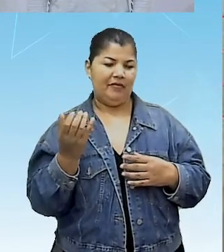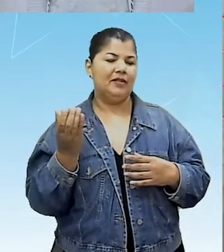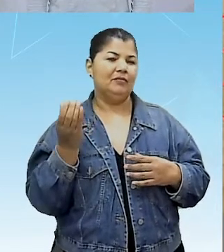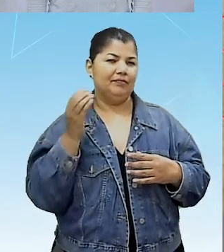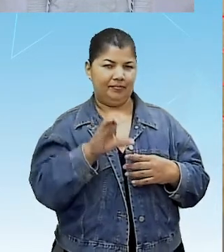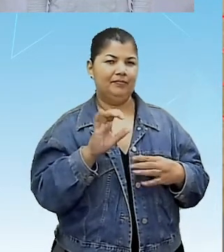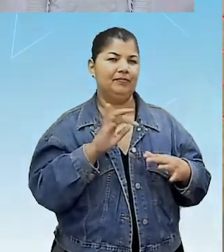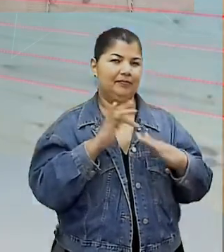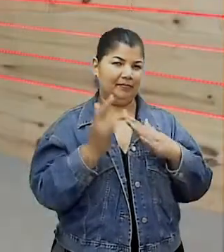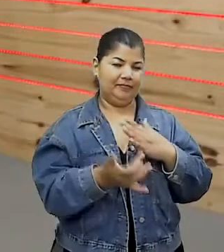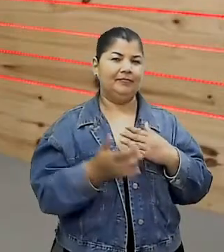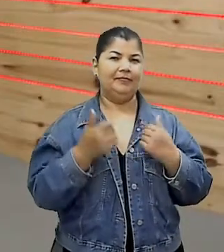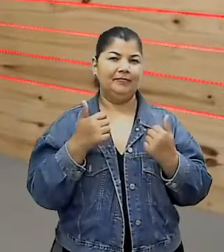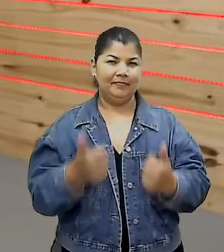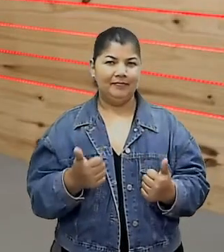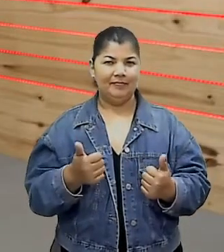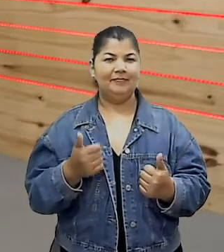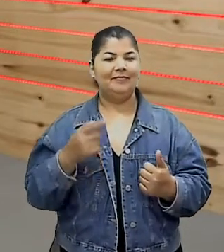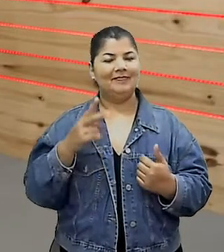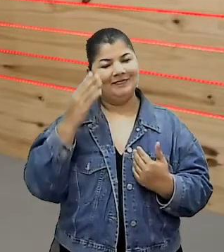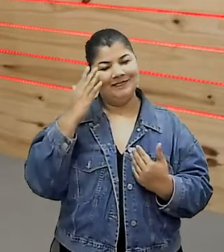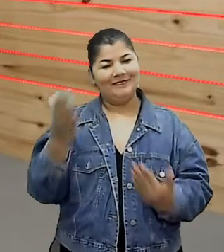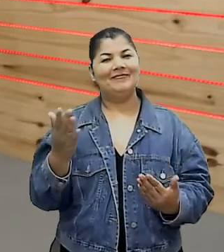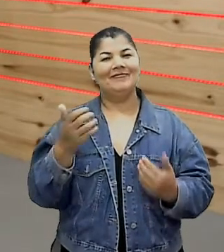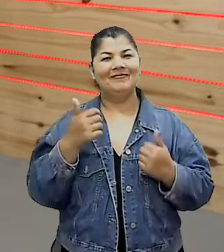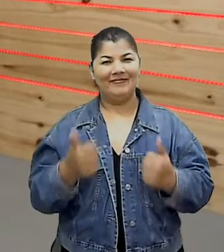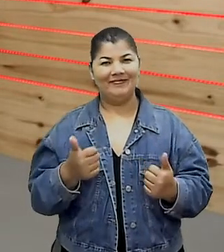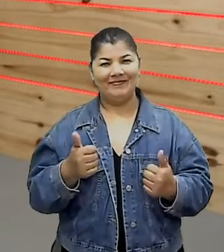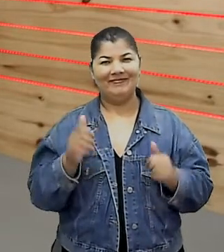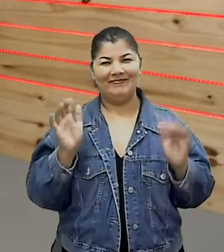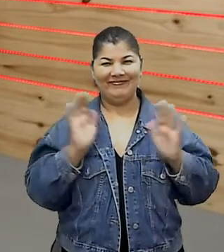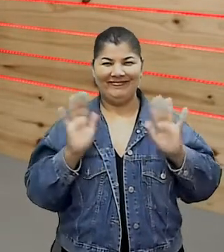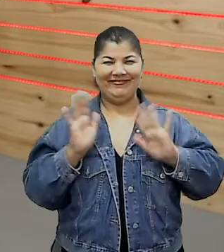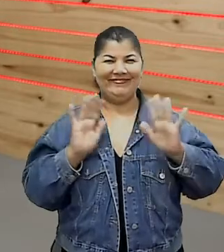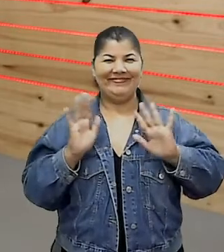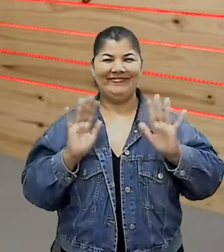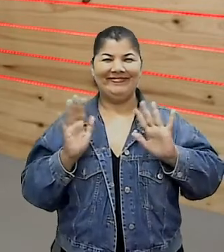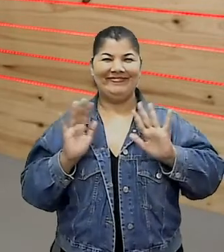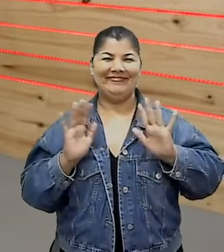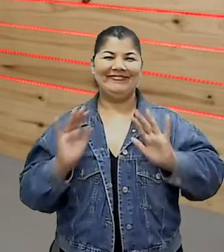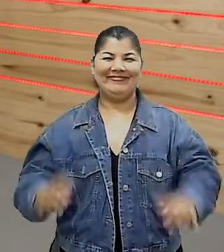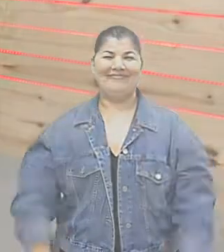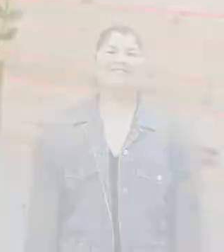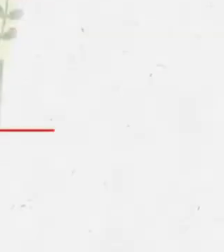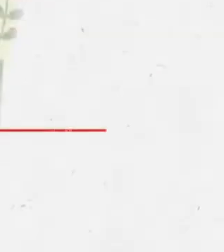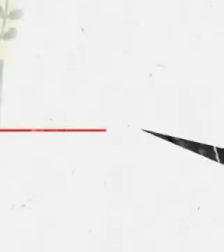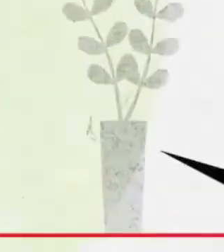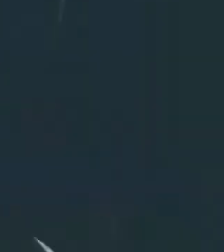resposta nas nossas redes sociais que a gente vai agradecer, tá bom? Até a próxima videoaula. Tchau, tchau.